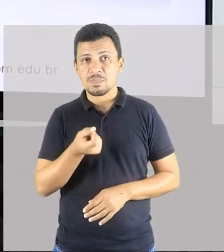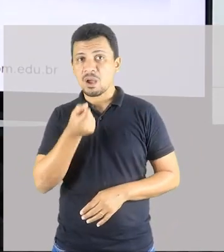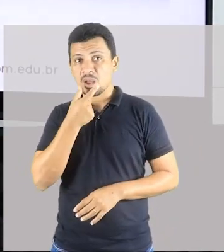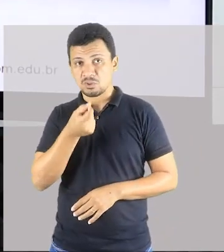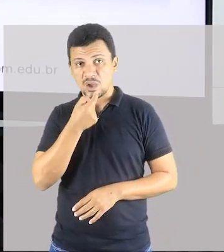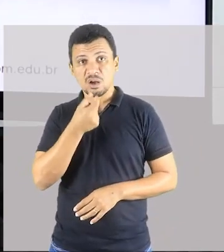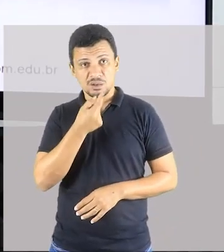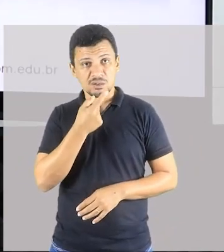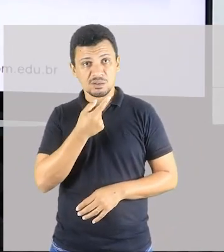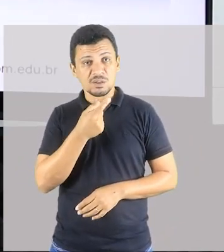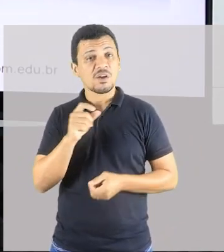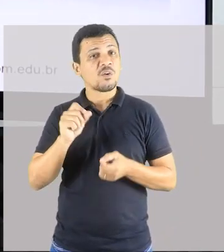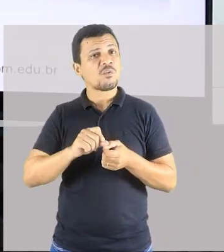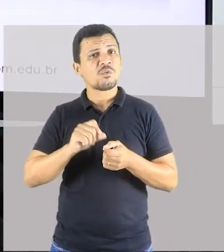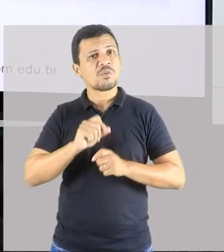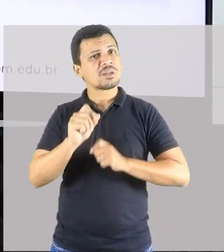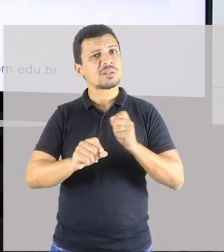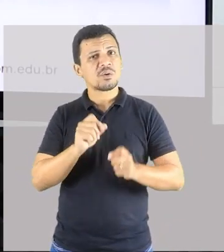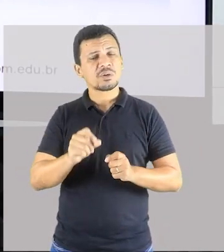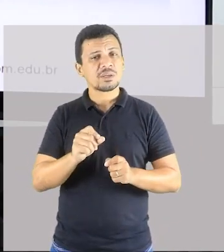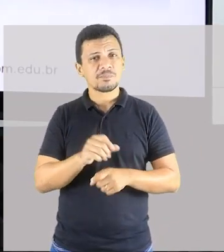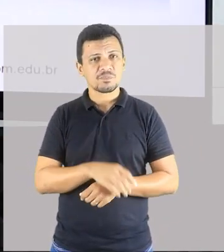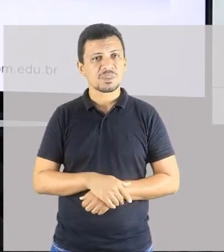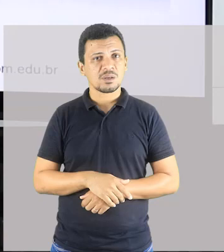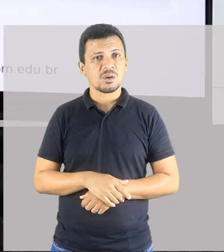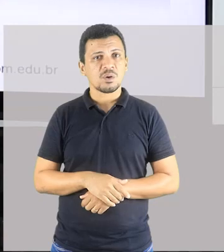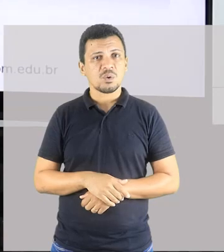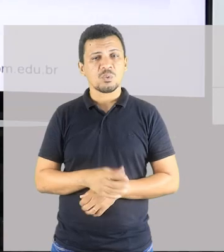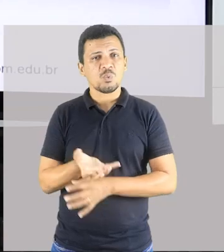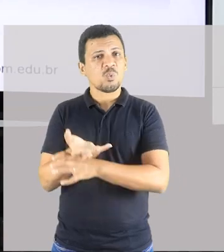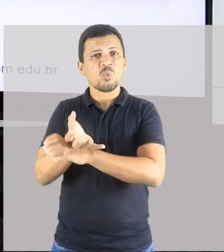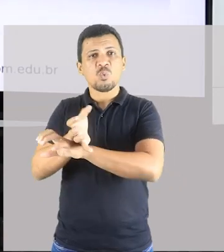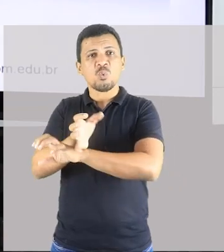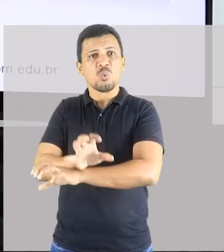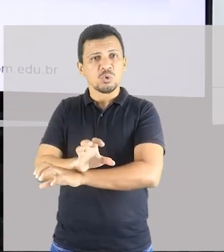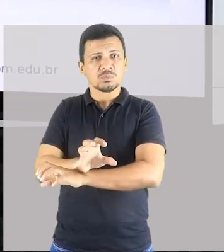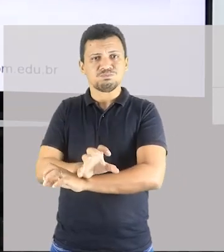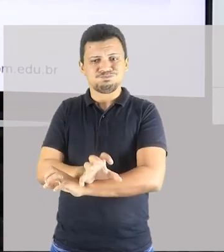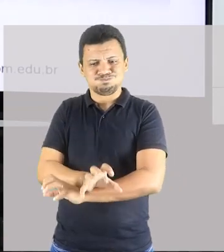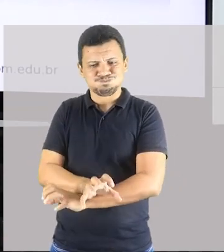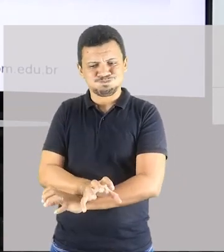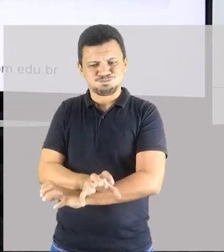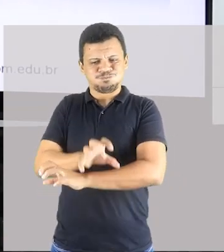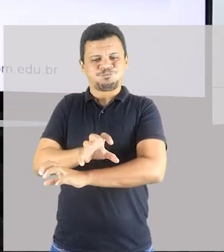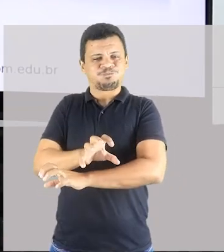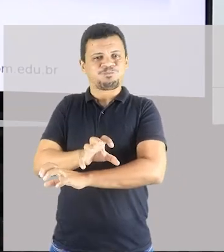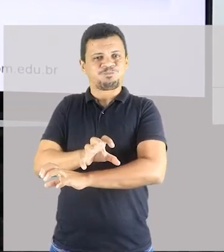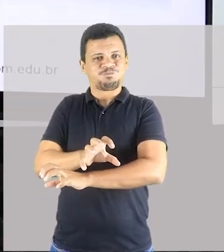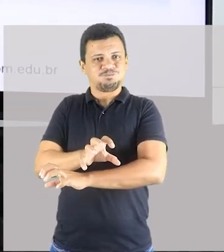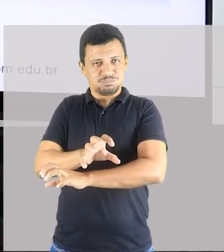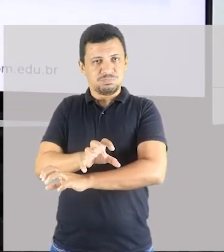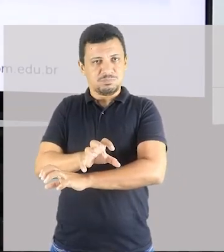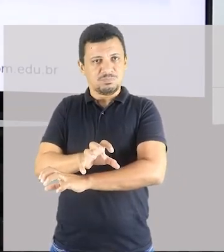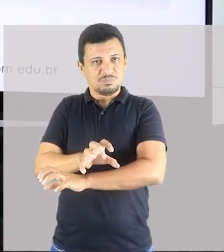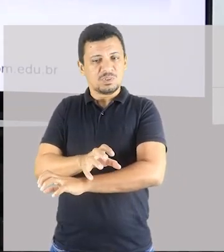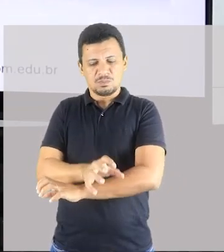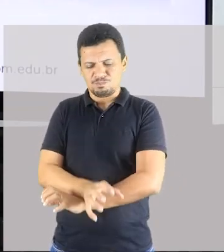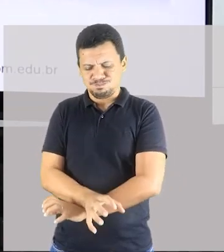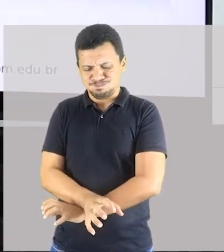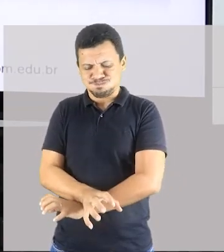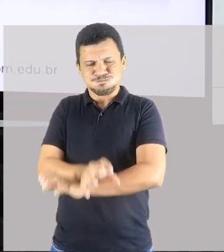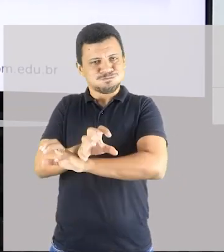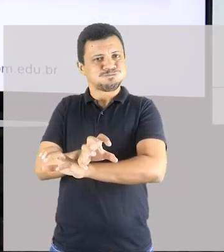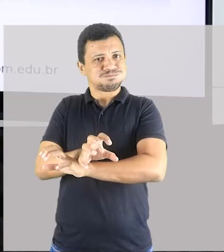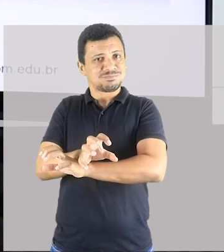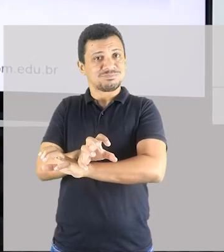a droga, ela vai fazer com que aumente a densidade óssea, né? Vocês lembram que a gente falou no começo? Ela vai fazer com que aumente a